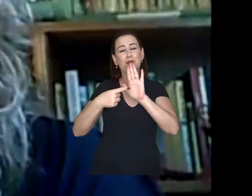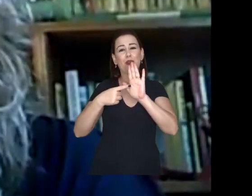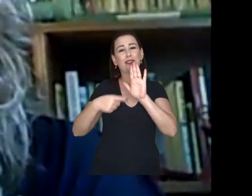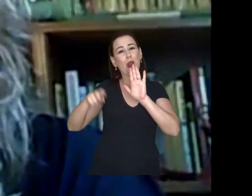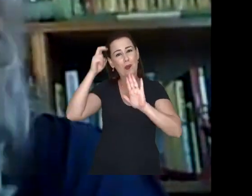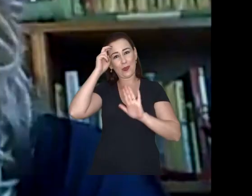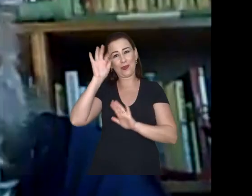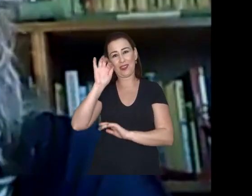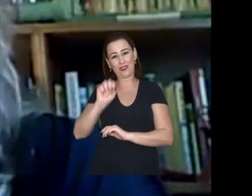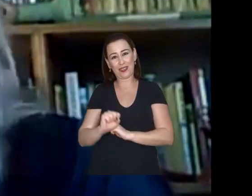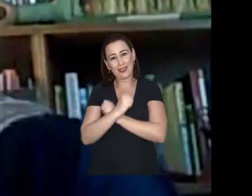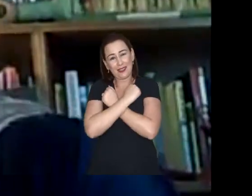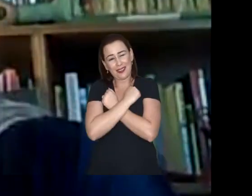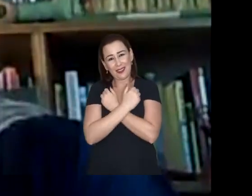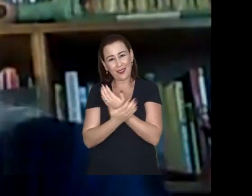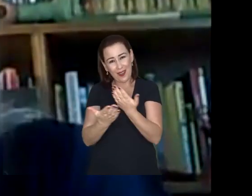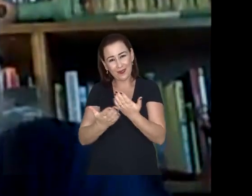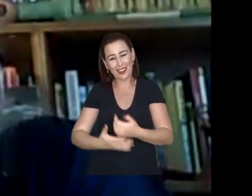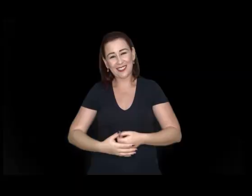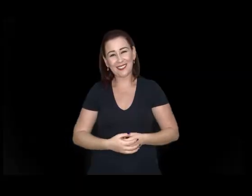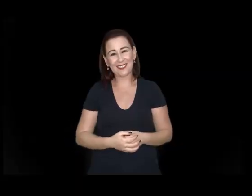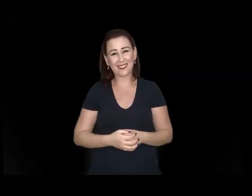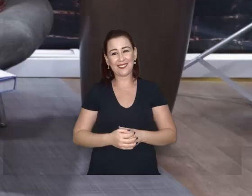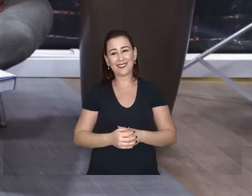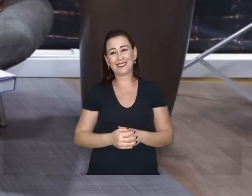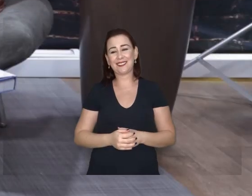cara. Grande abraço!